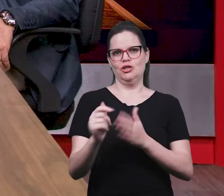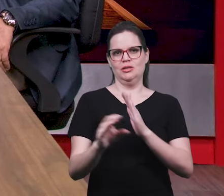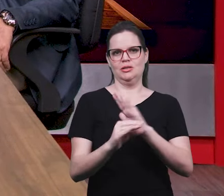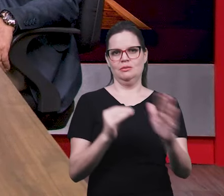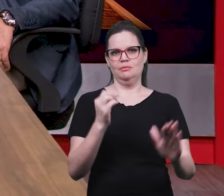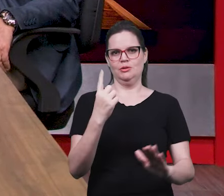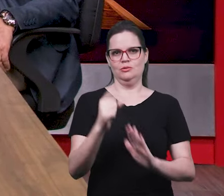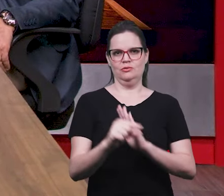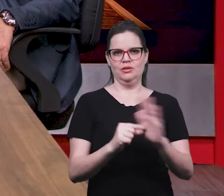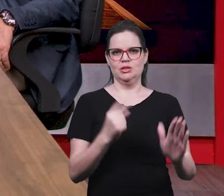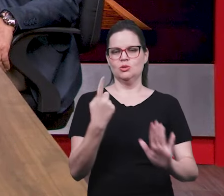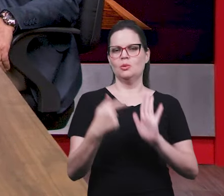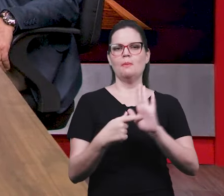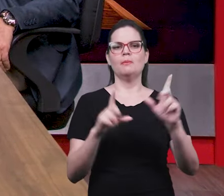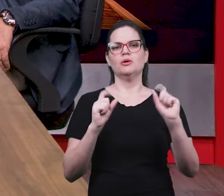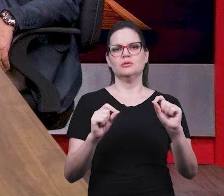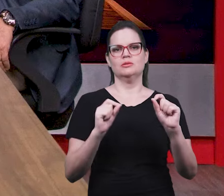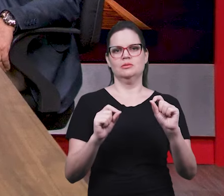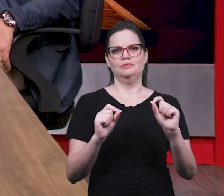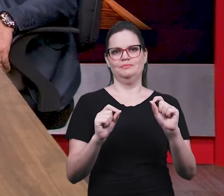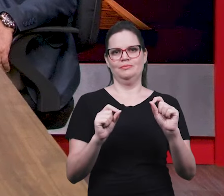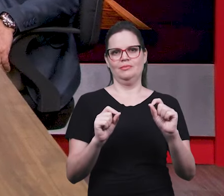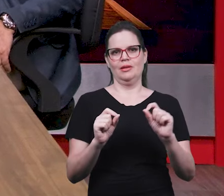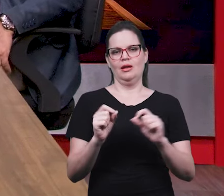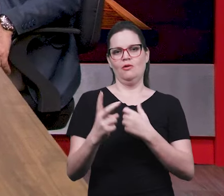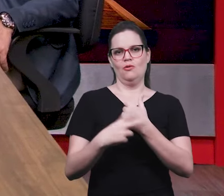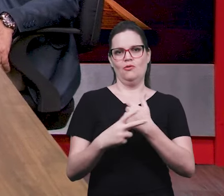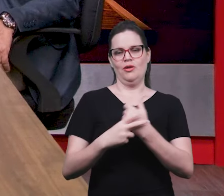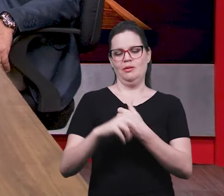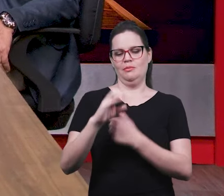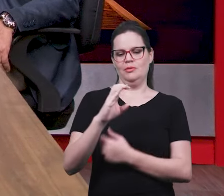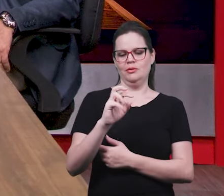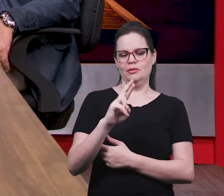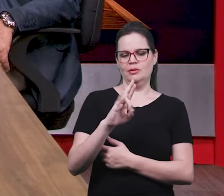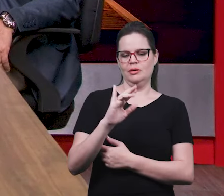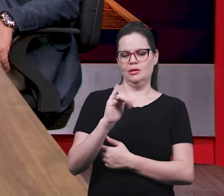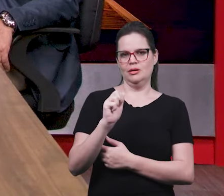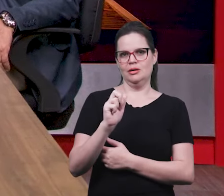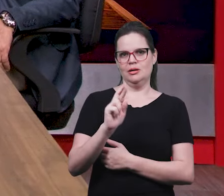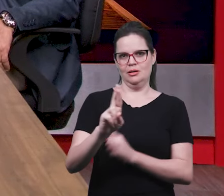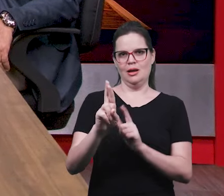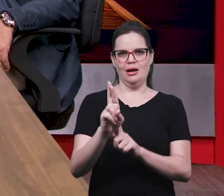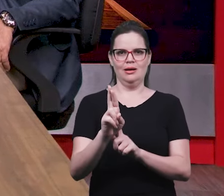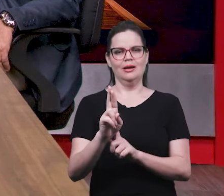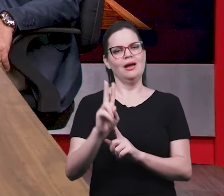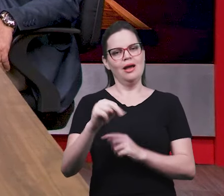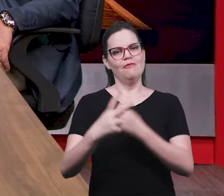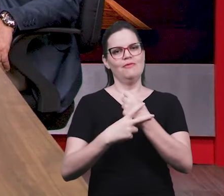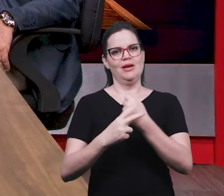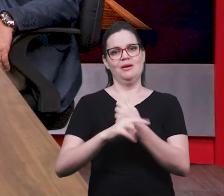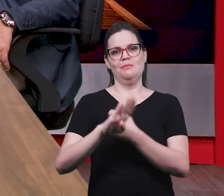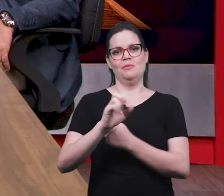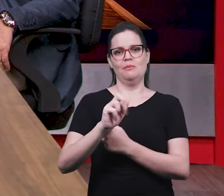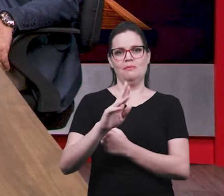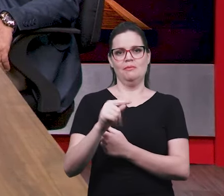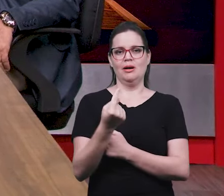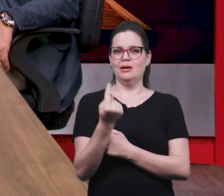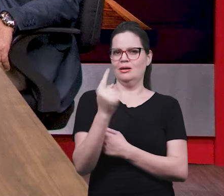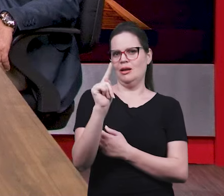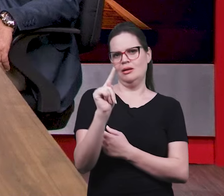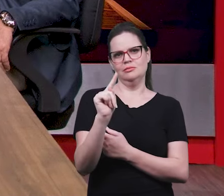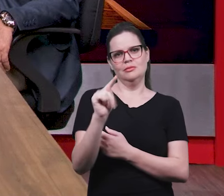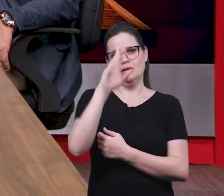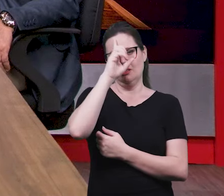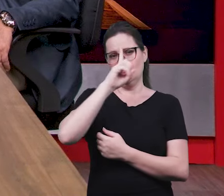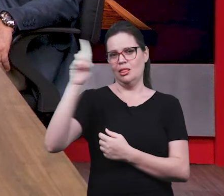princípio criou Deus os céus e a terra, criou, esse aqui é o bará, né? Então Deus é o único que pode criar do nada, o homem não pode criar, para qualquer coisa